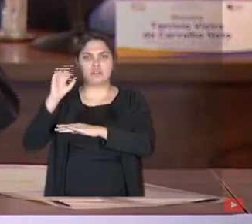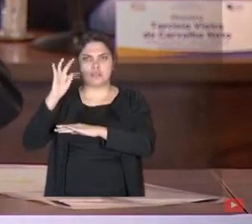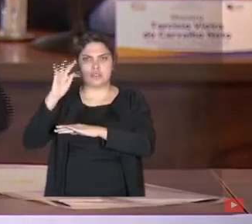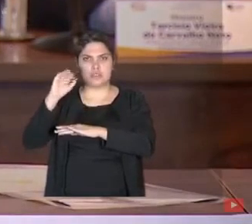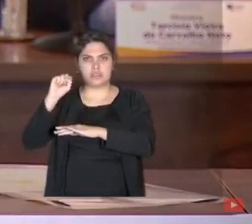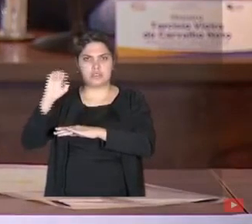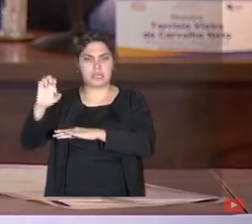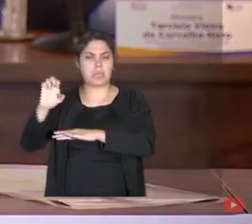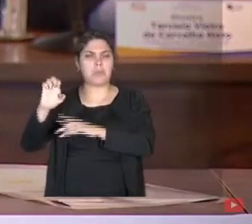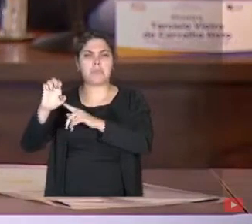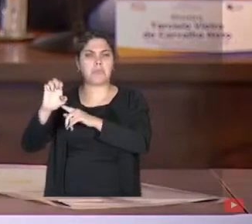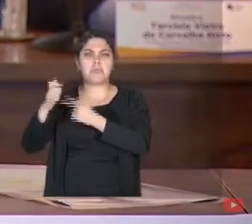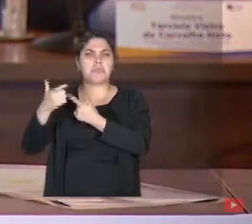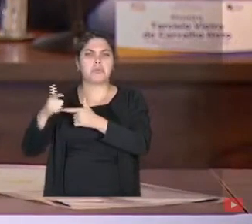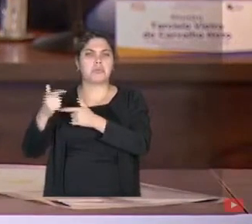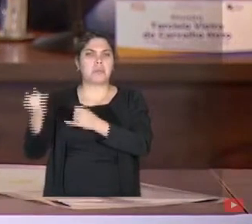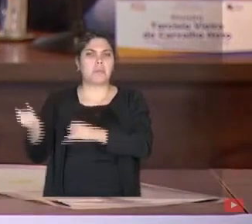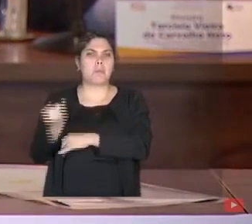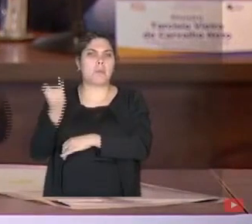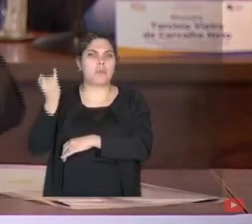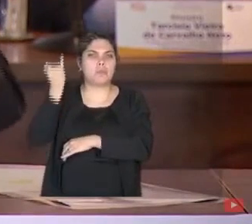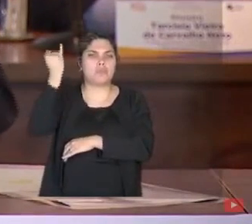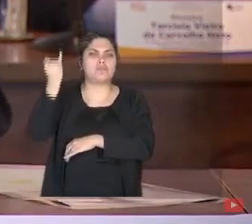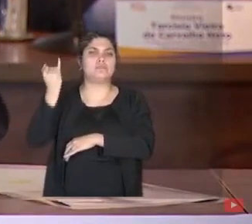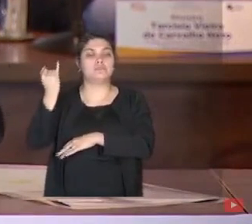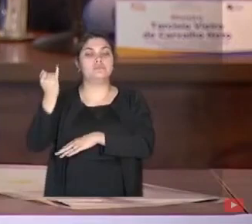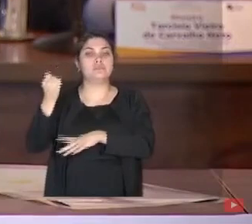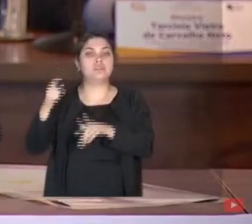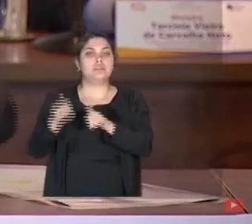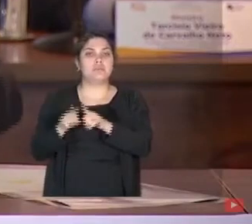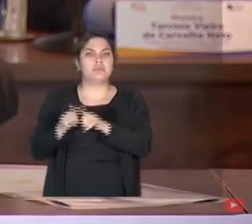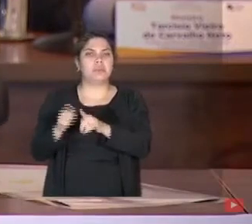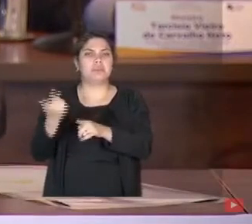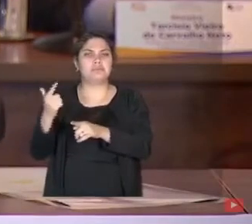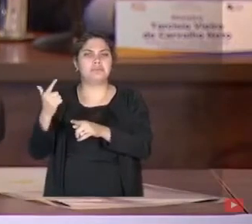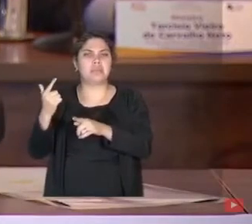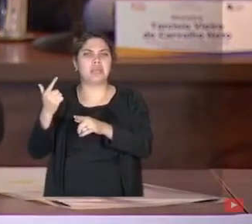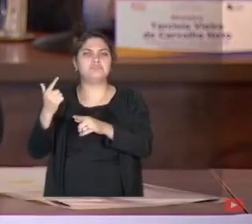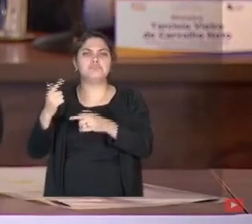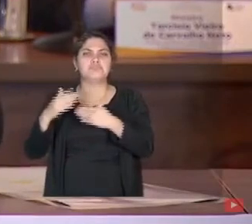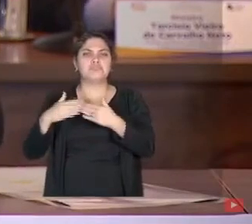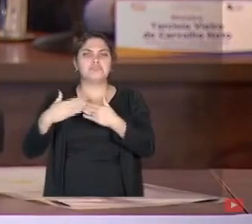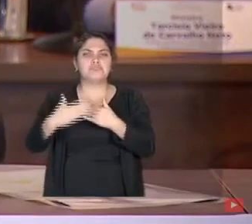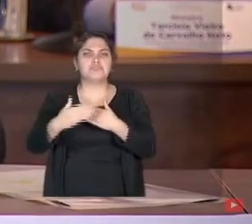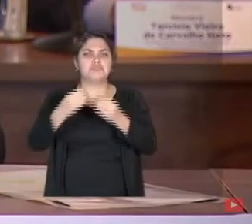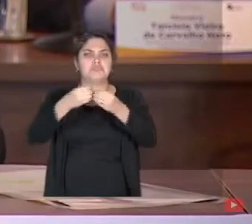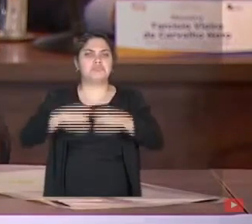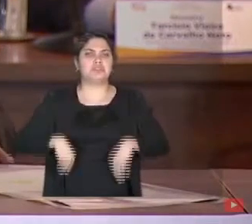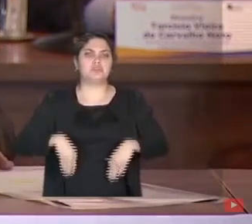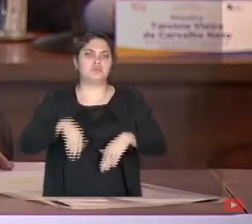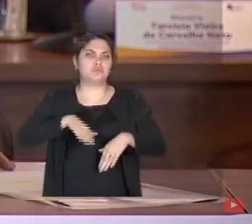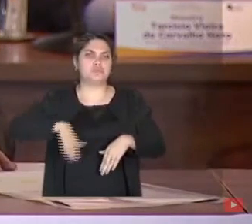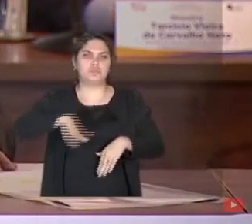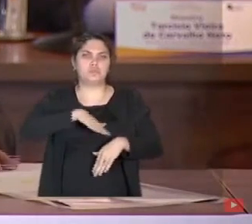vazamento sem nenhuma relevância e muito menos sem qualquer consequência para o